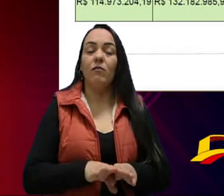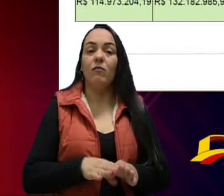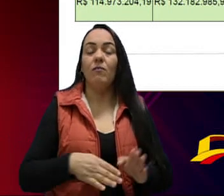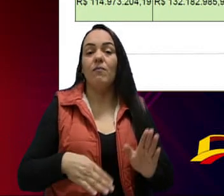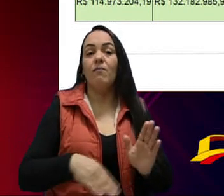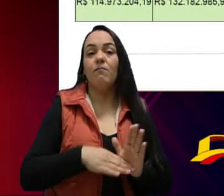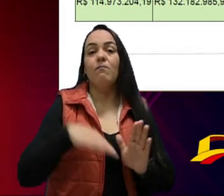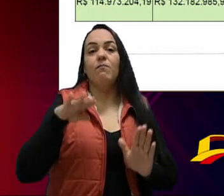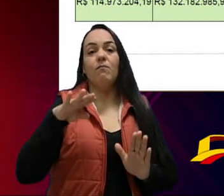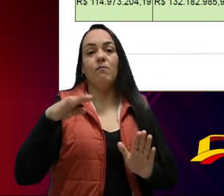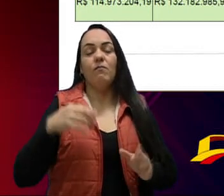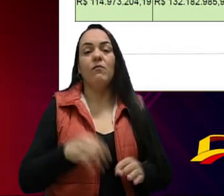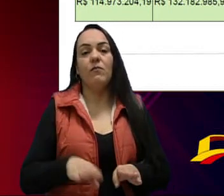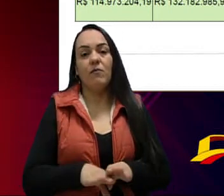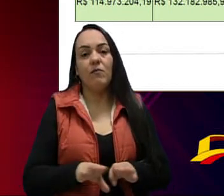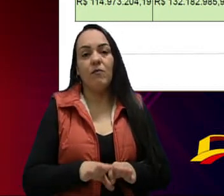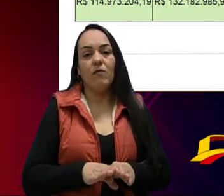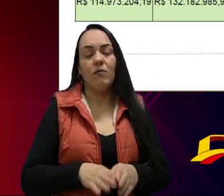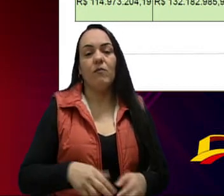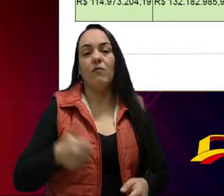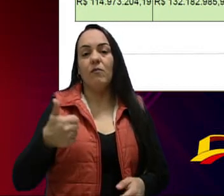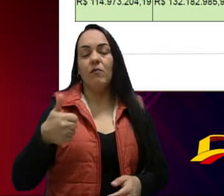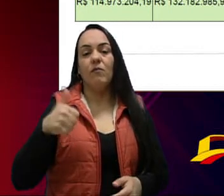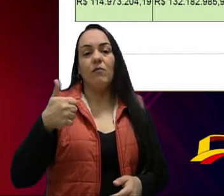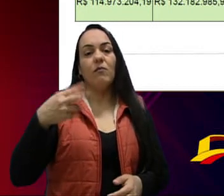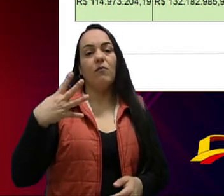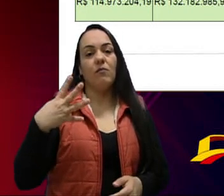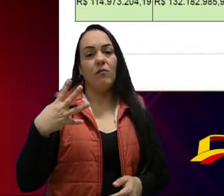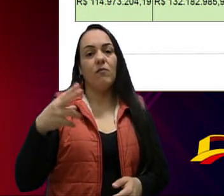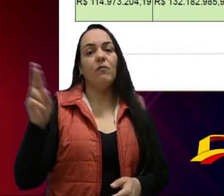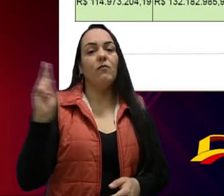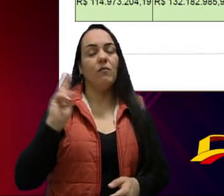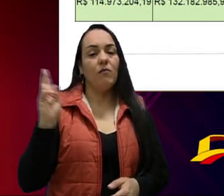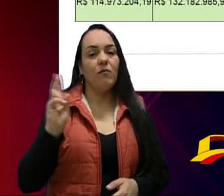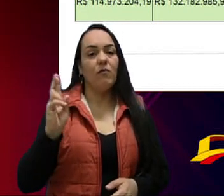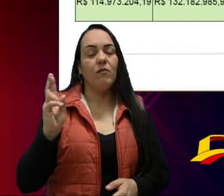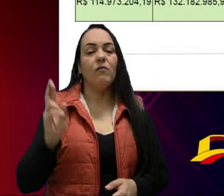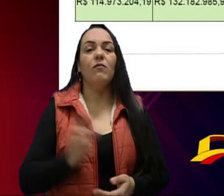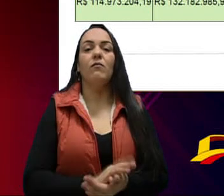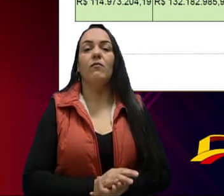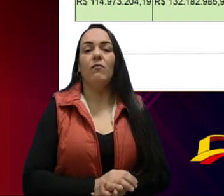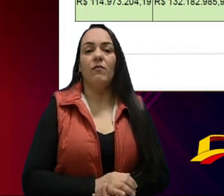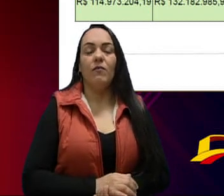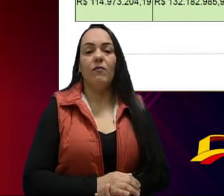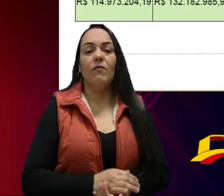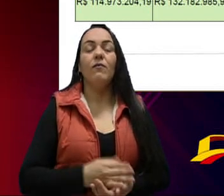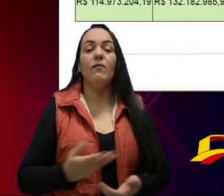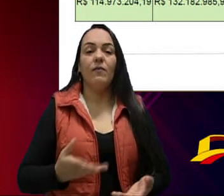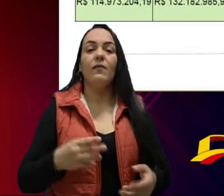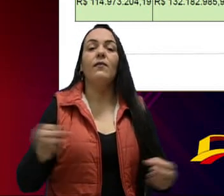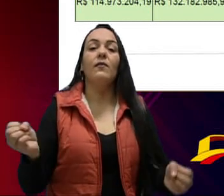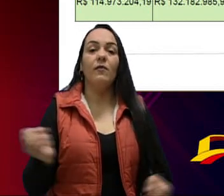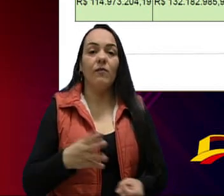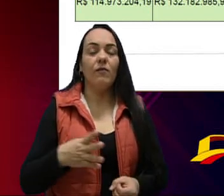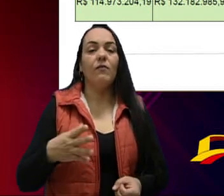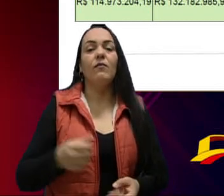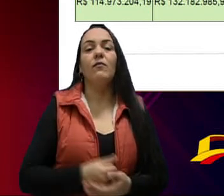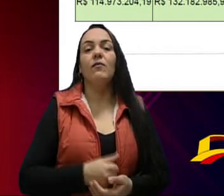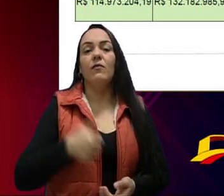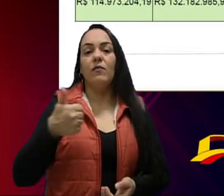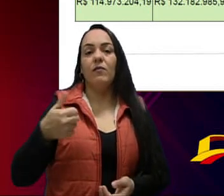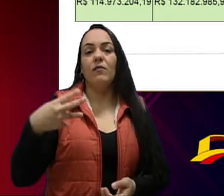complexidade um orçamento inicial de 114 milhões 973 mil atualizado de